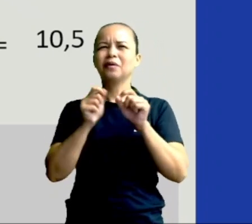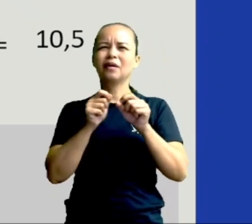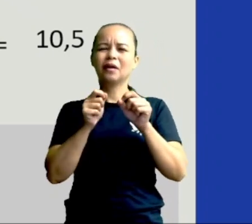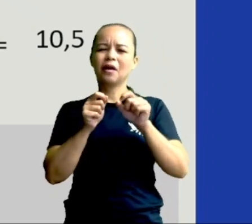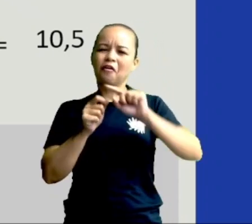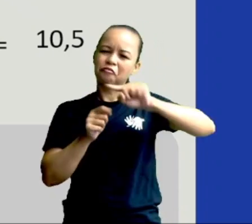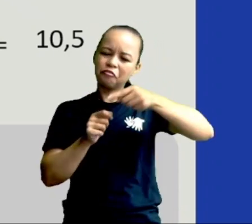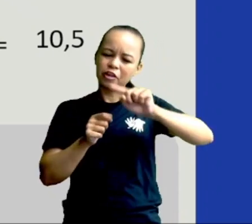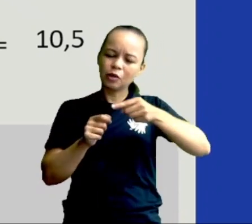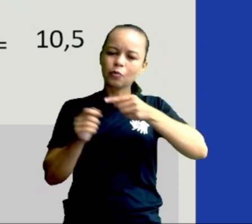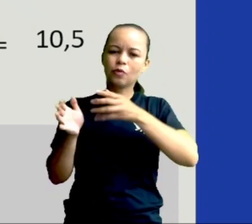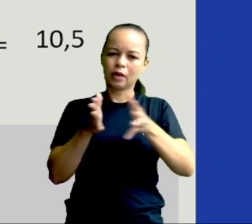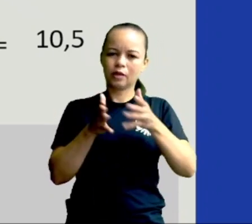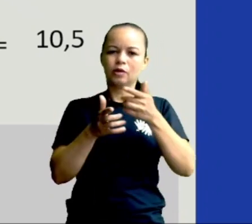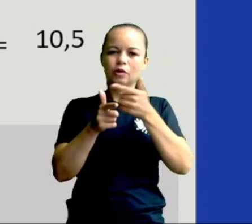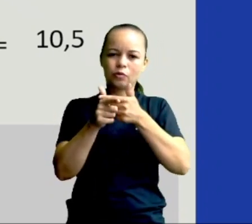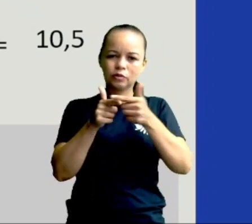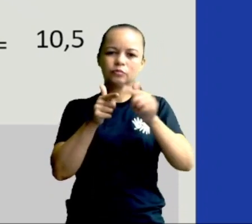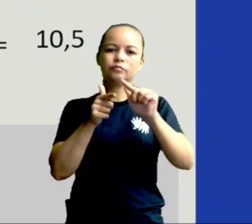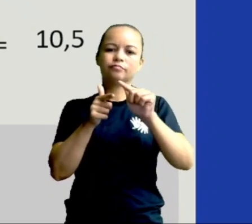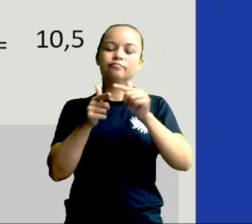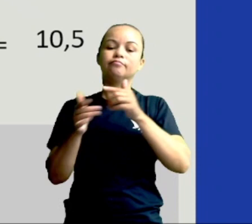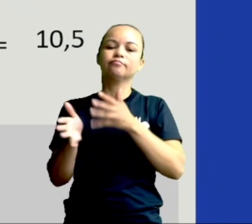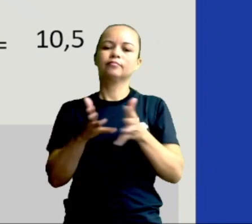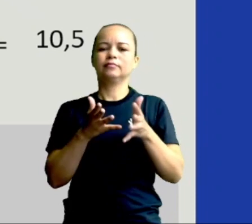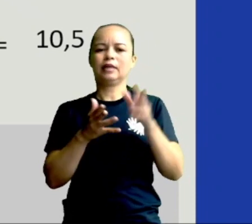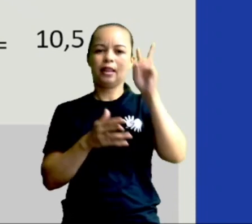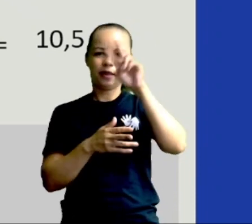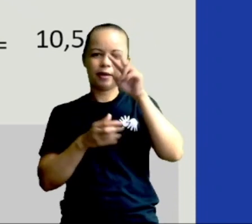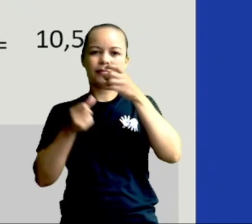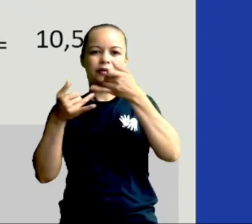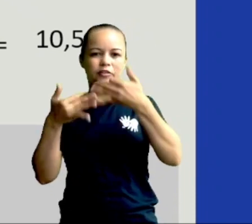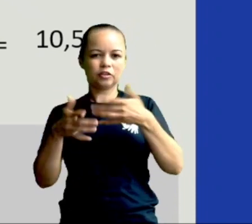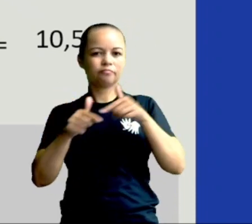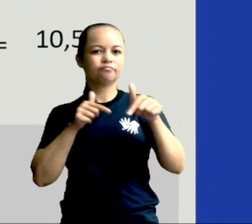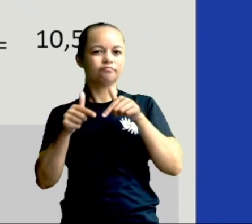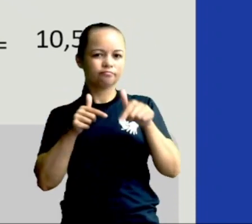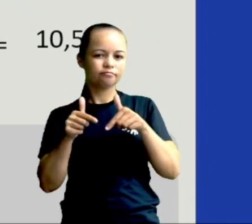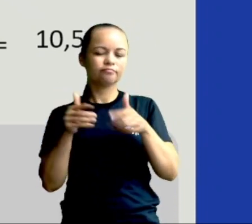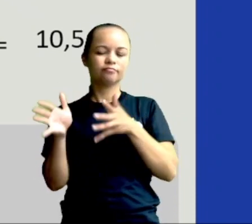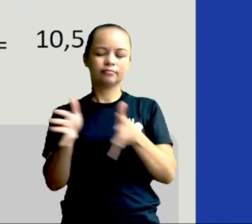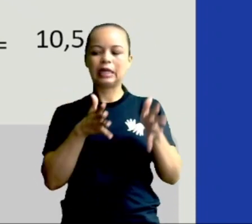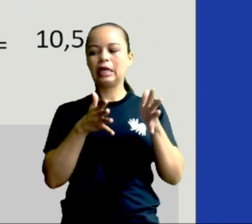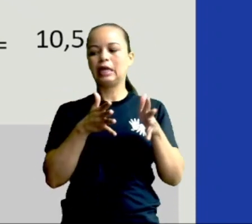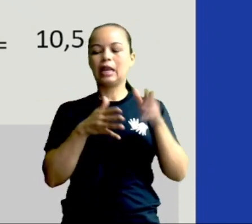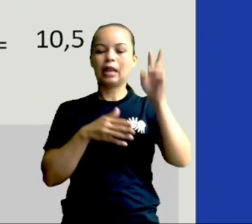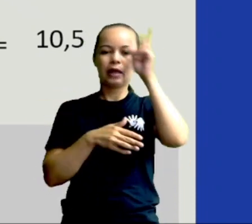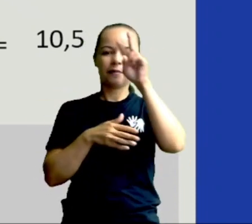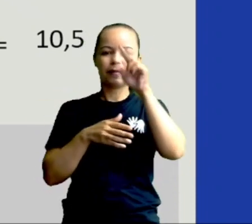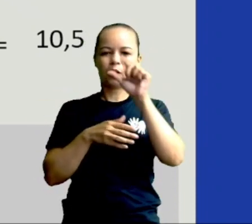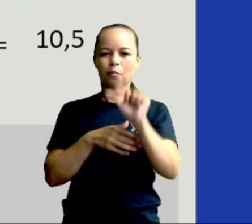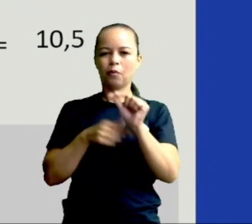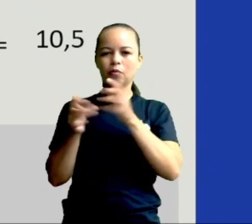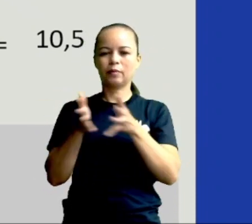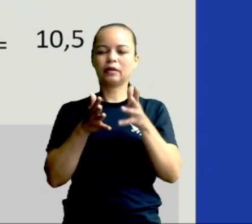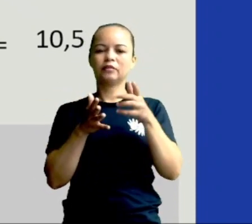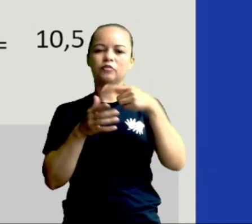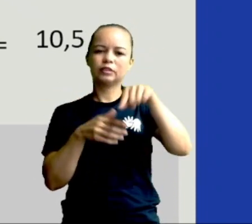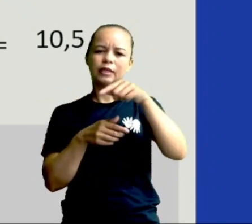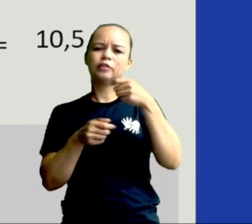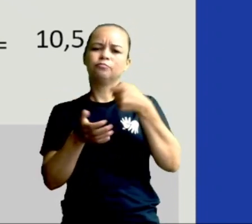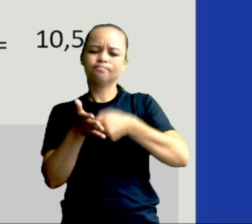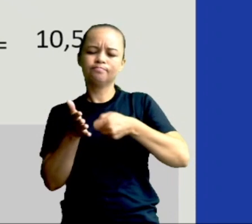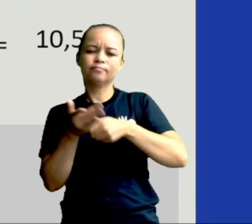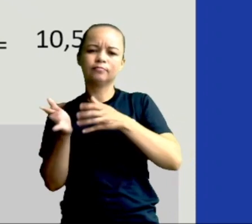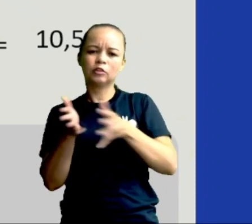vírgula e continuar a divisão. Lembra lá que a gente trabalhou isso? Então, aí, para lembrar só um pouquinho, para que vocês possam tentar fazer aí